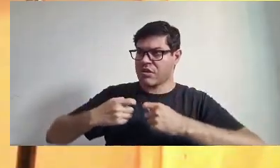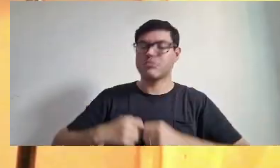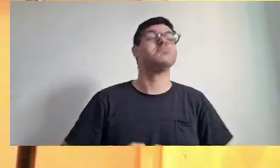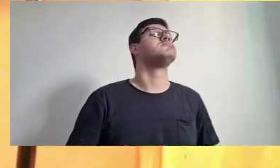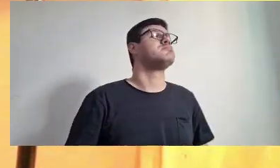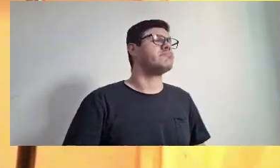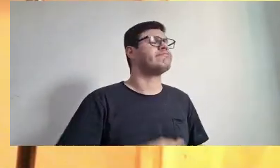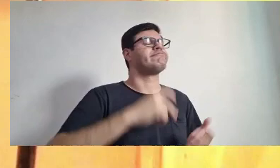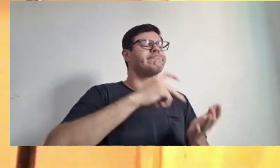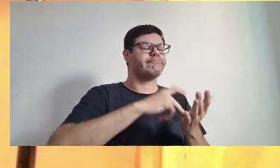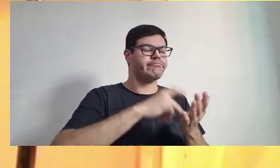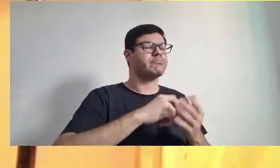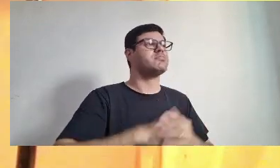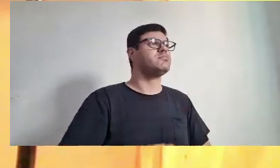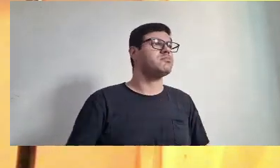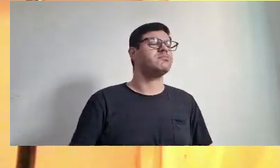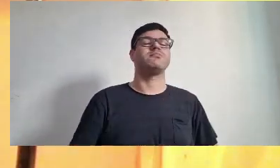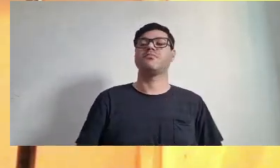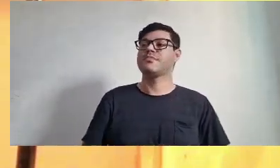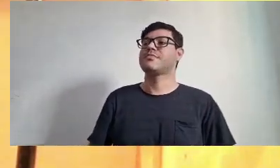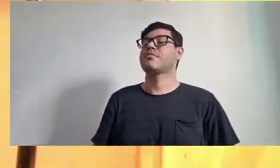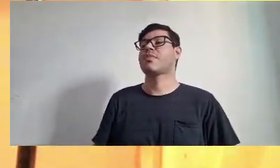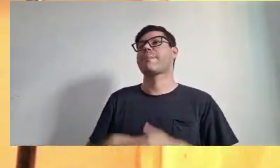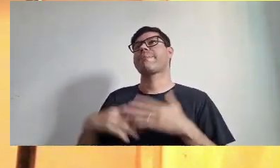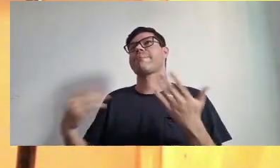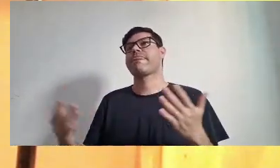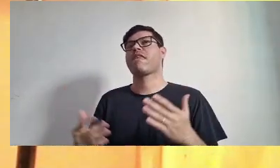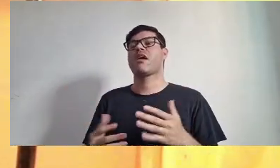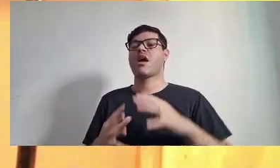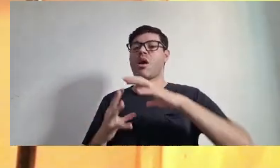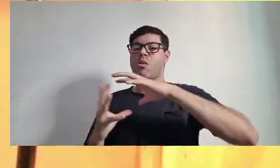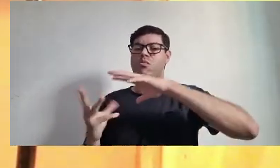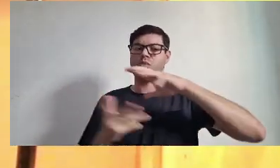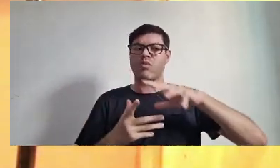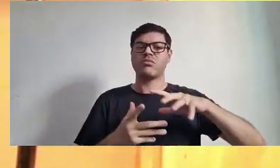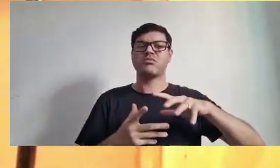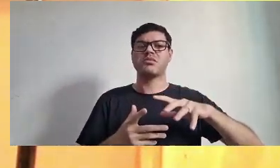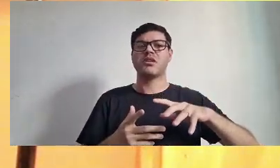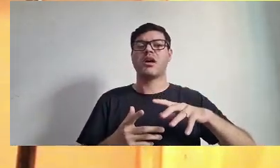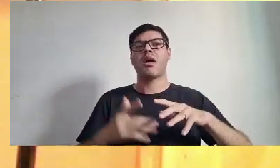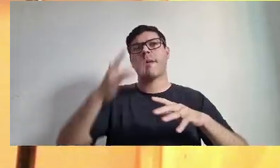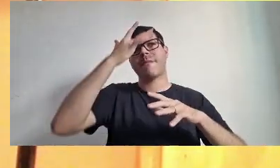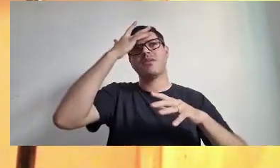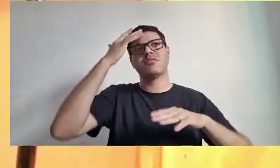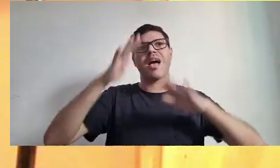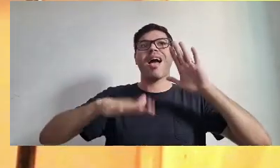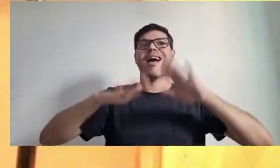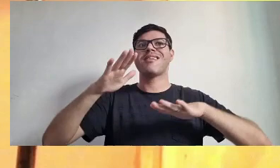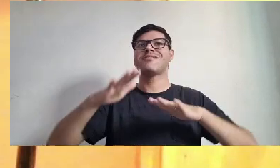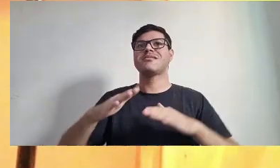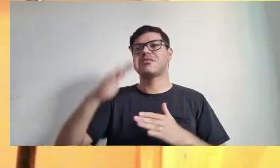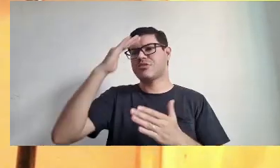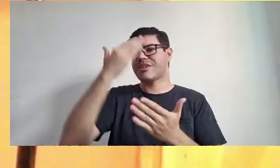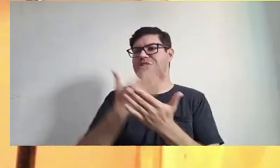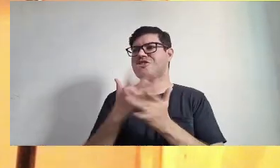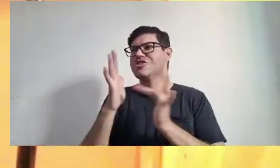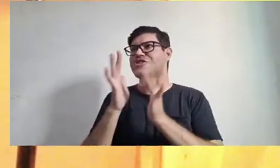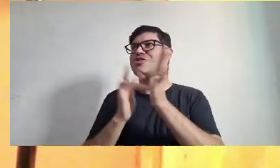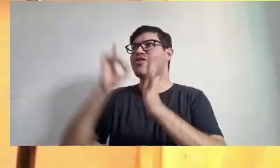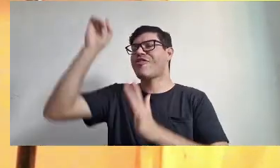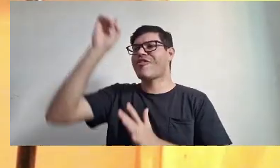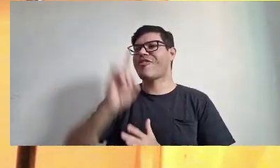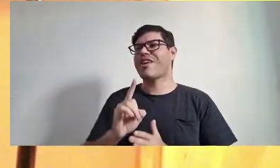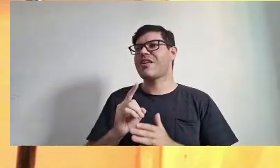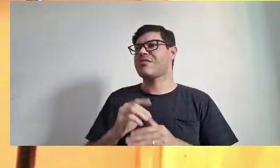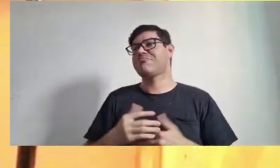crença. Tem gente que no mundo que acredita que Jesus não veio, aí no Messias não veio. Tem. Nós temos 8 bilhões de pessoas no mundo.